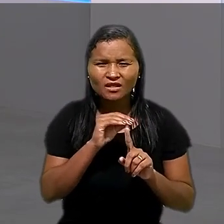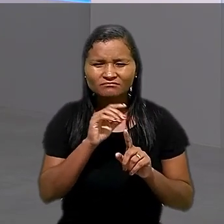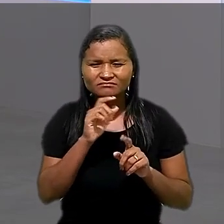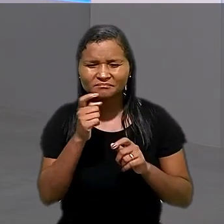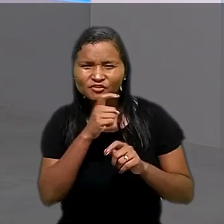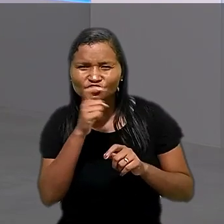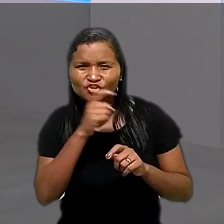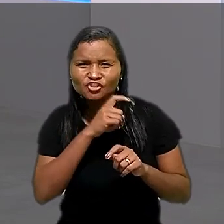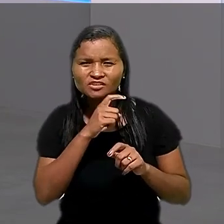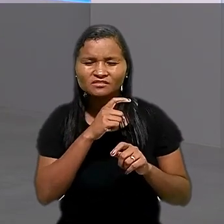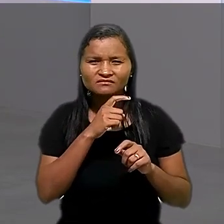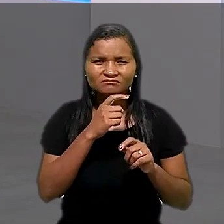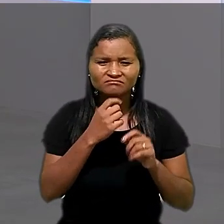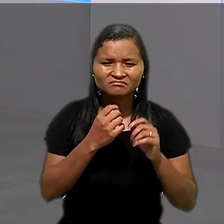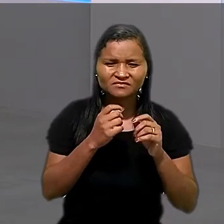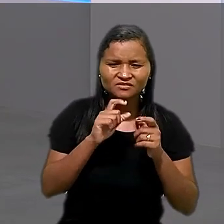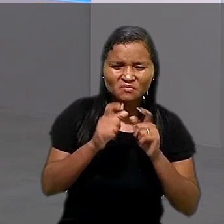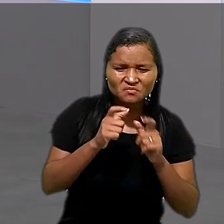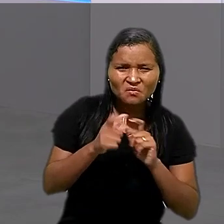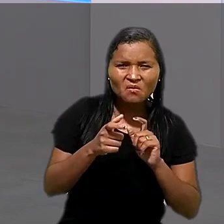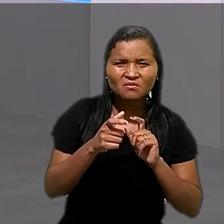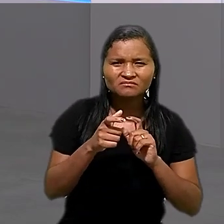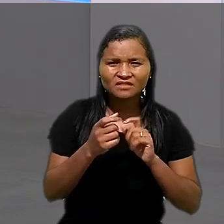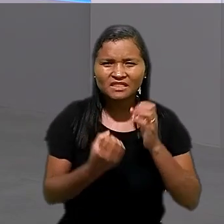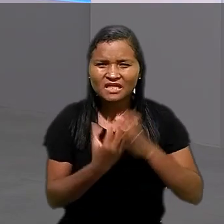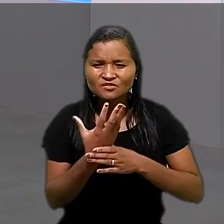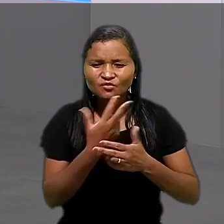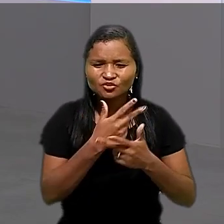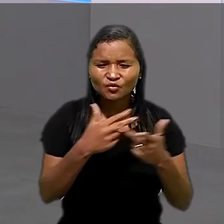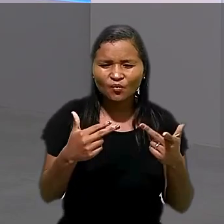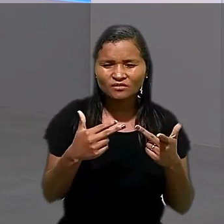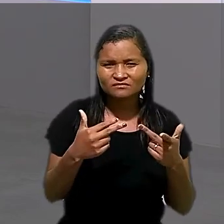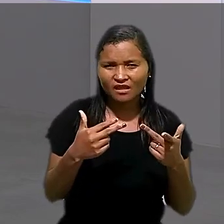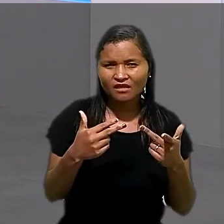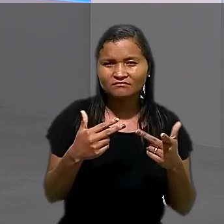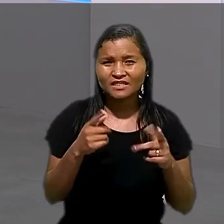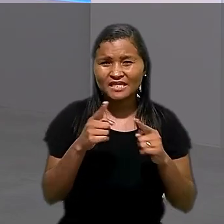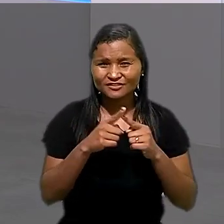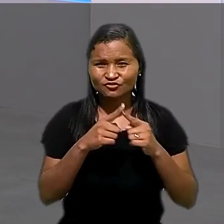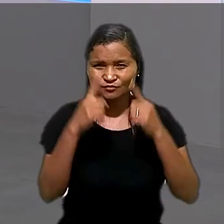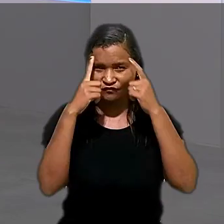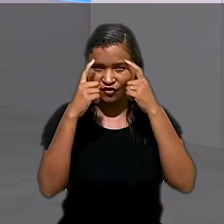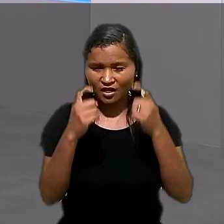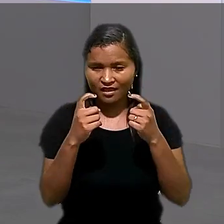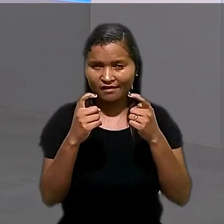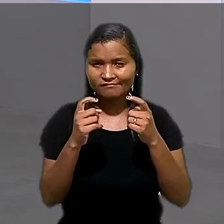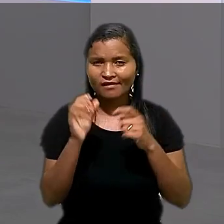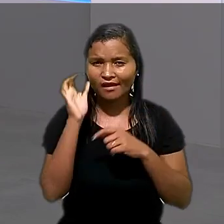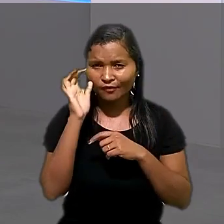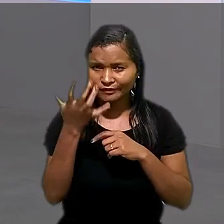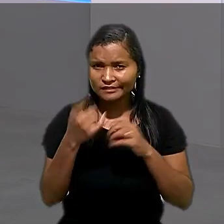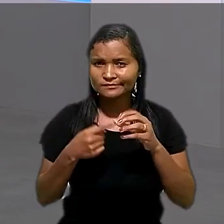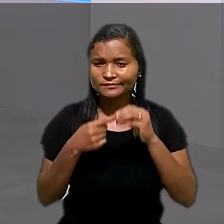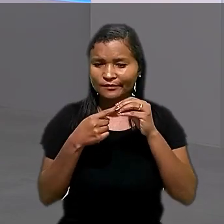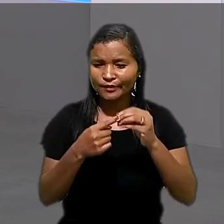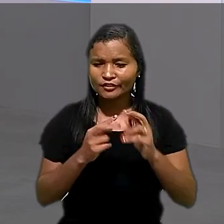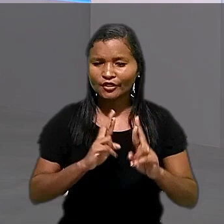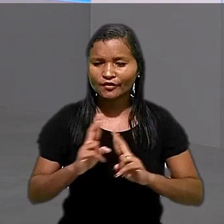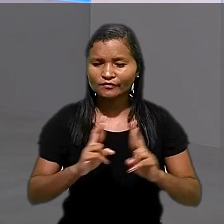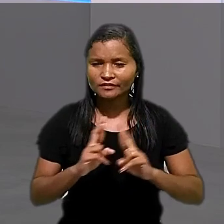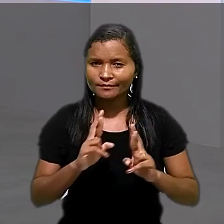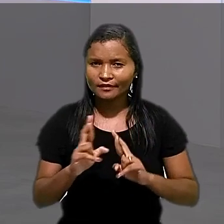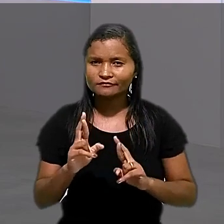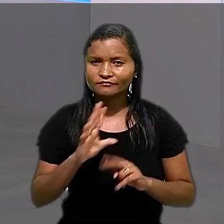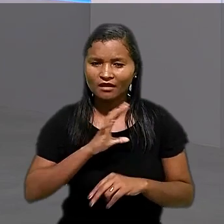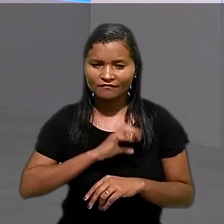omissões ou criações de fatos e situações esse tipo de violência e Luana costuma ocorrer principalmente em